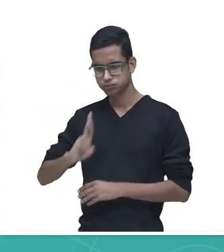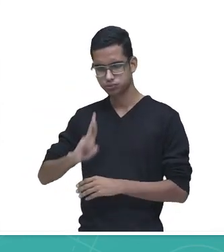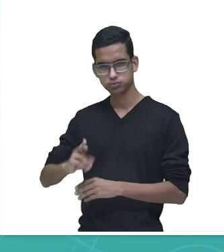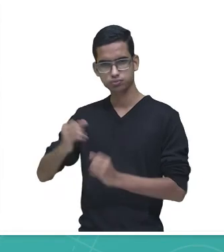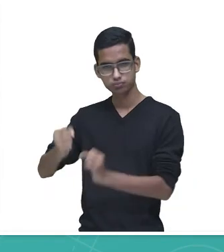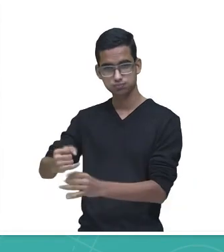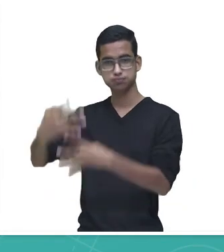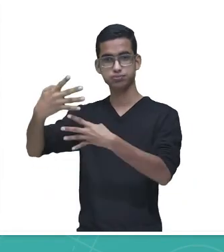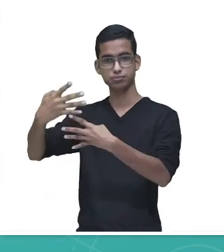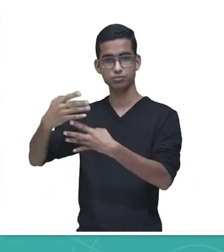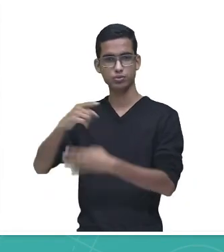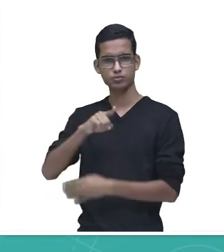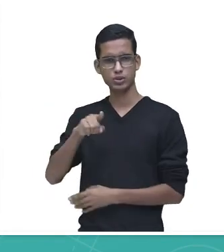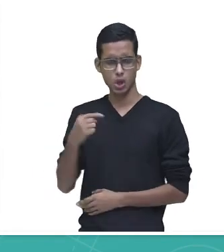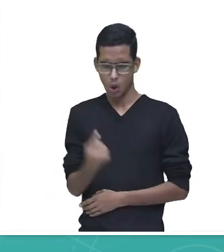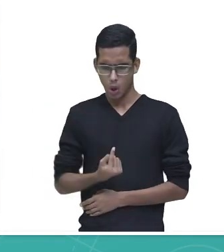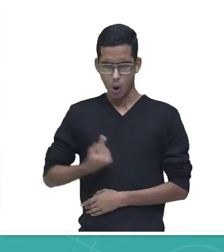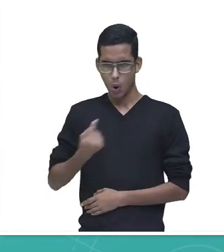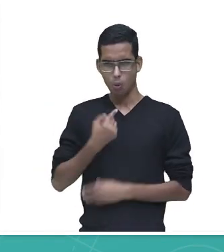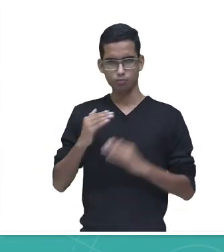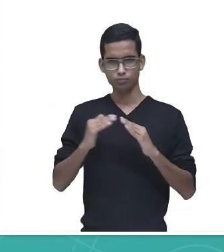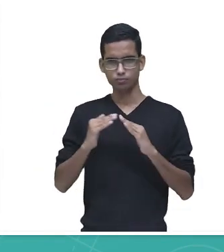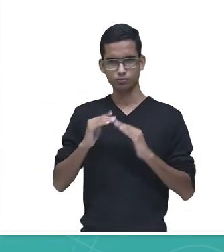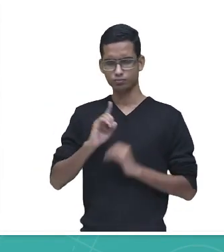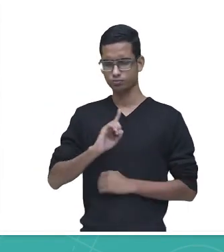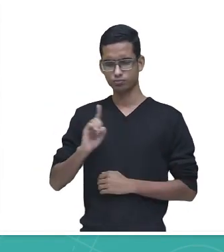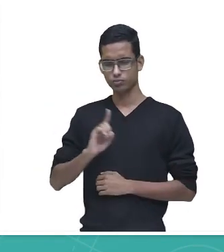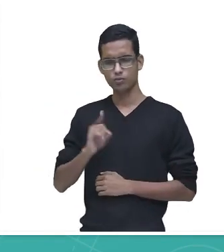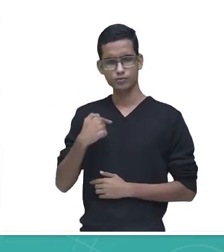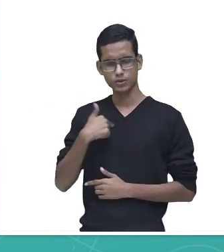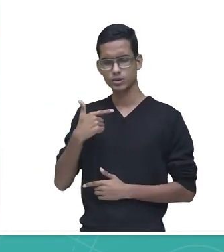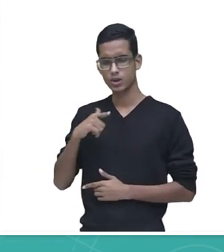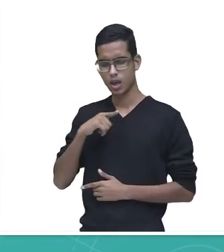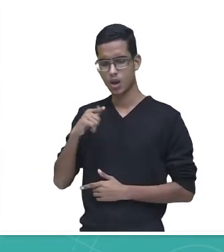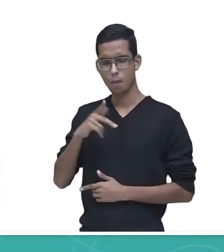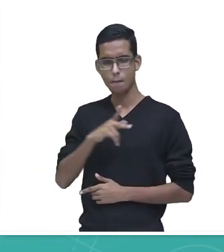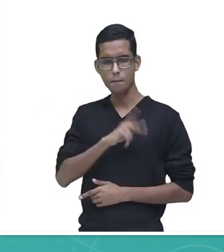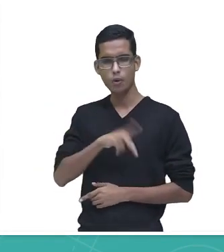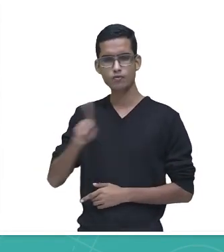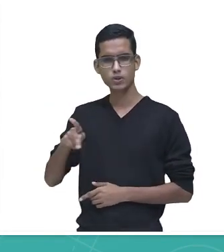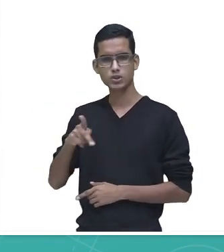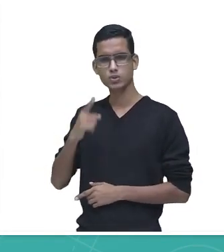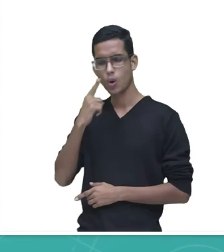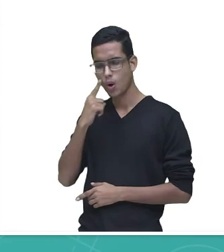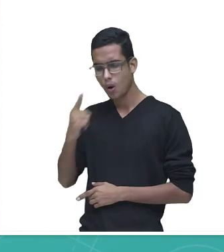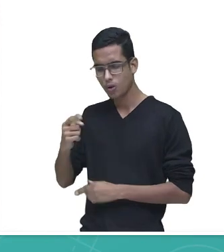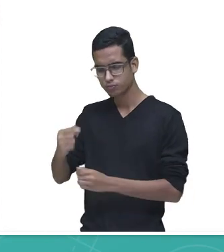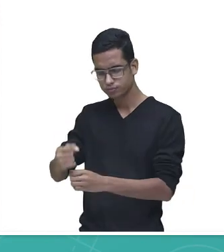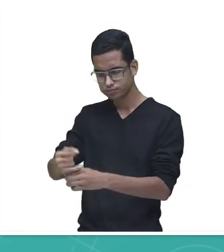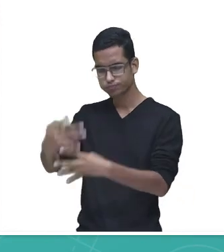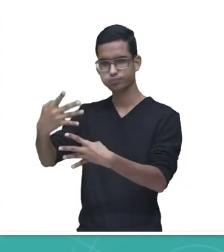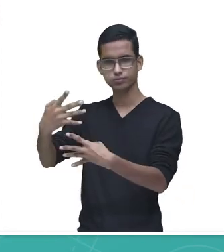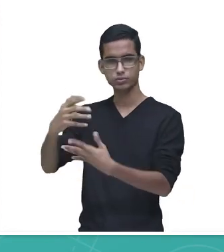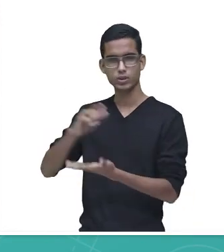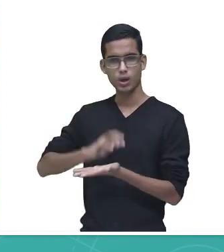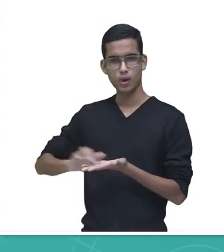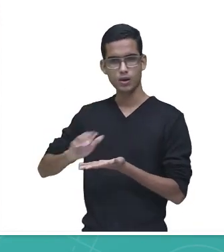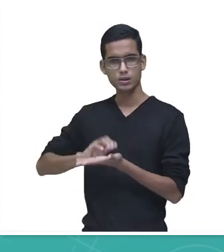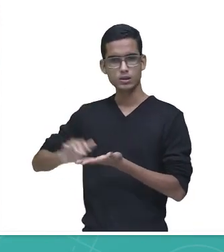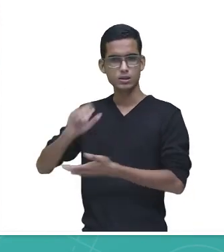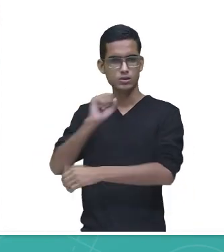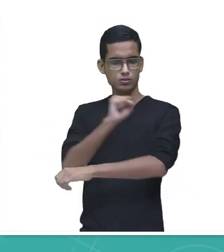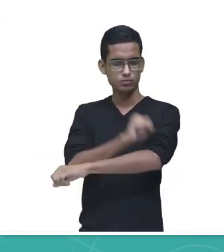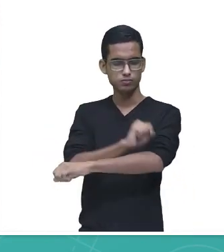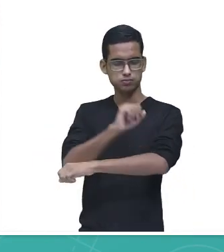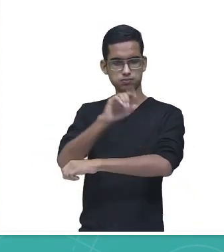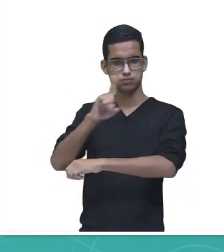aula, você não está sozinho, você está sendo acompanhado aí pelos professores do Centro de Mídias, pelos professores da Secretaria Municipal de Educação, da